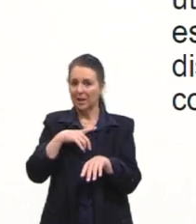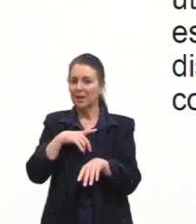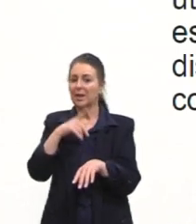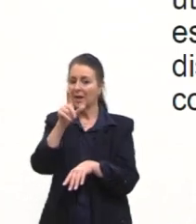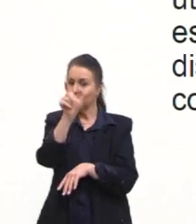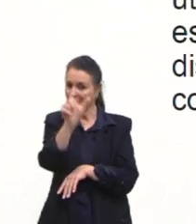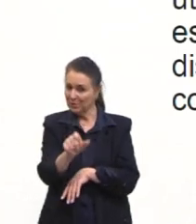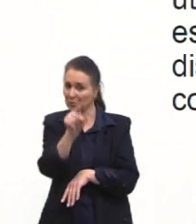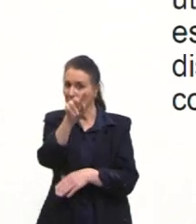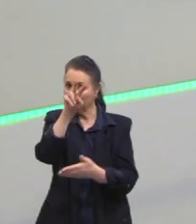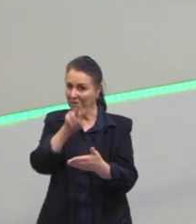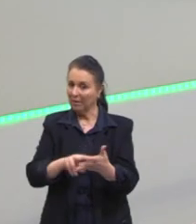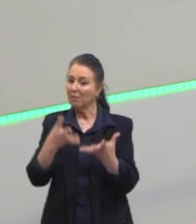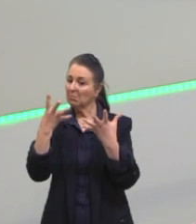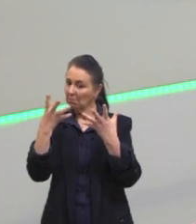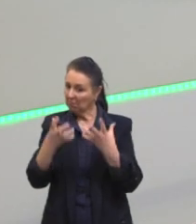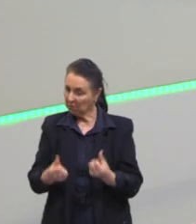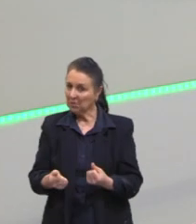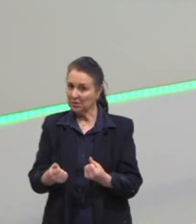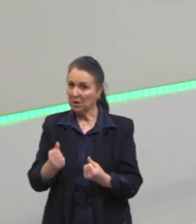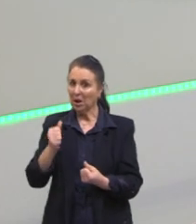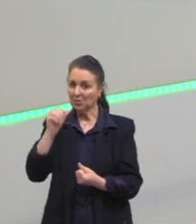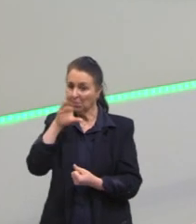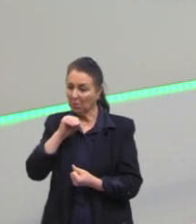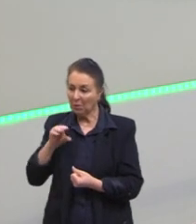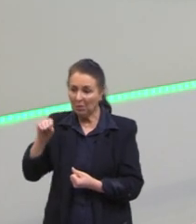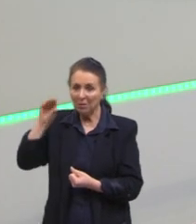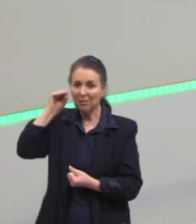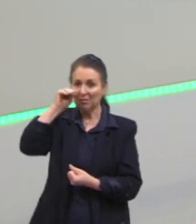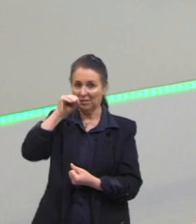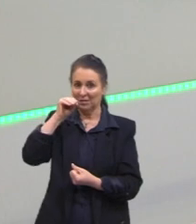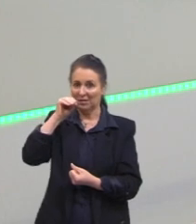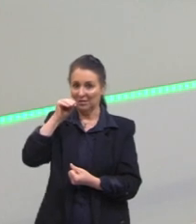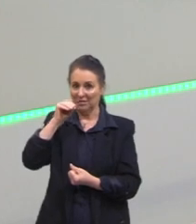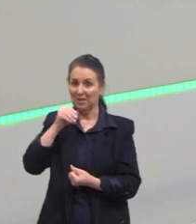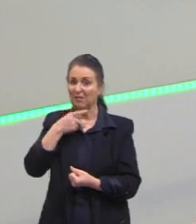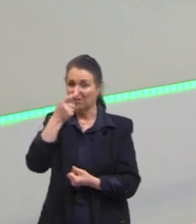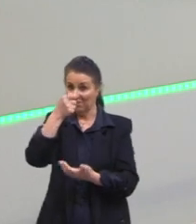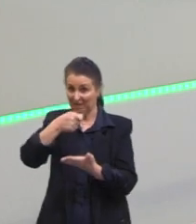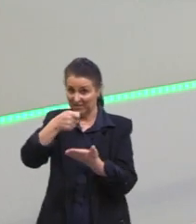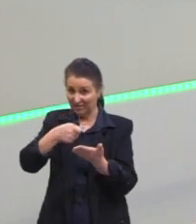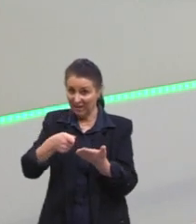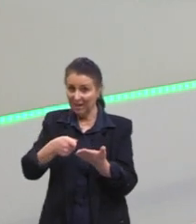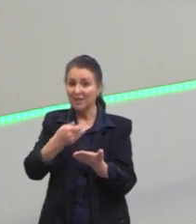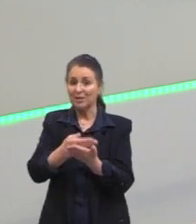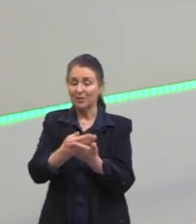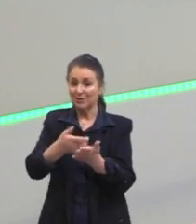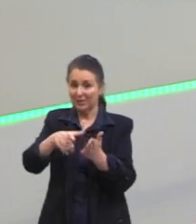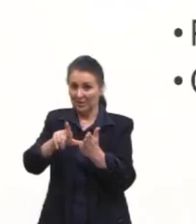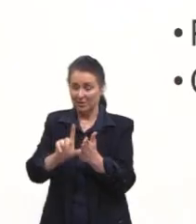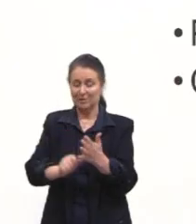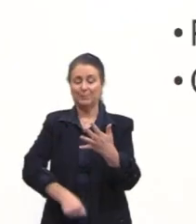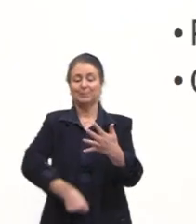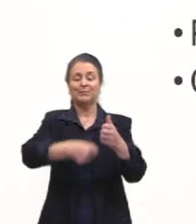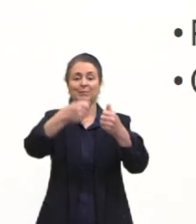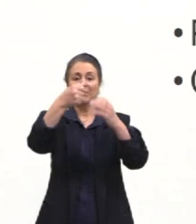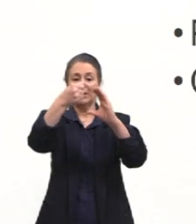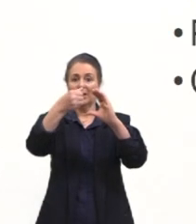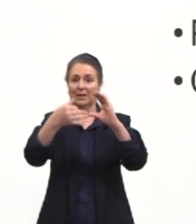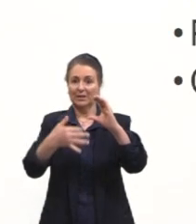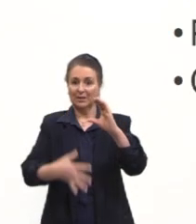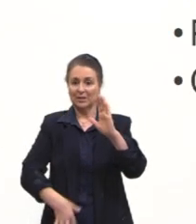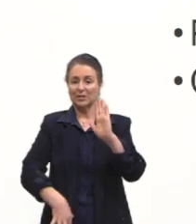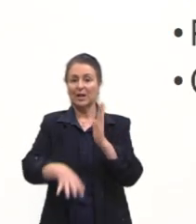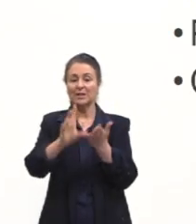convincente, né? Então, vai falar sobre alguma coisa? Estuda aquilo antes. Quais são as características aí dos nossos artigos de